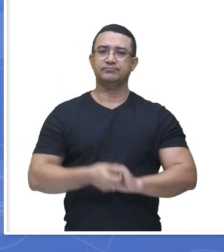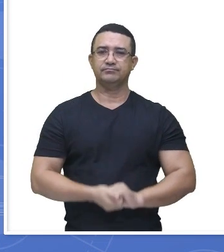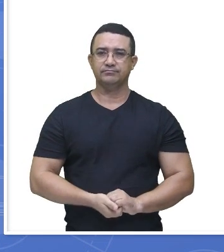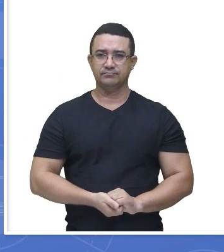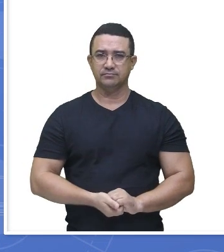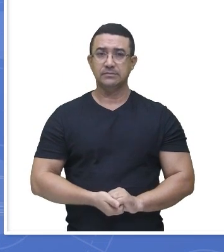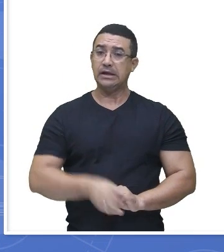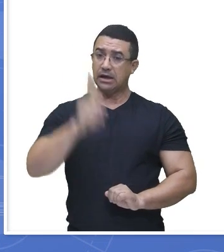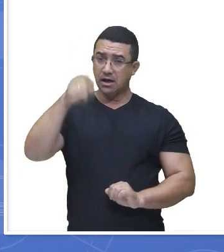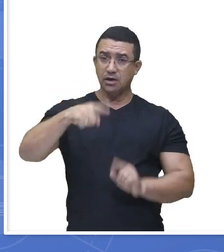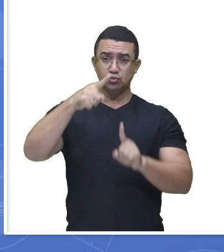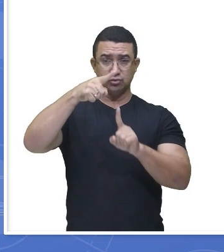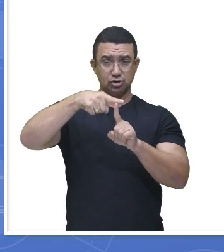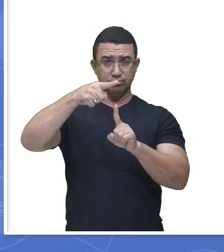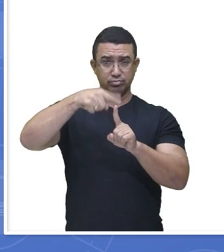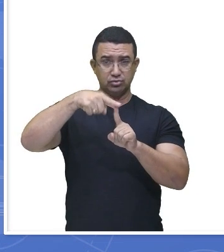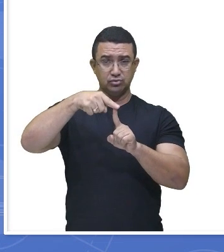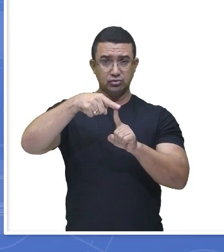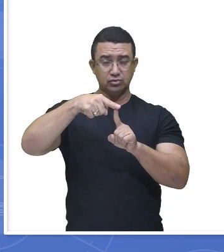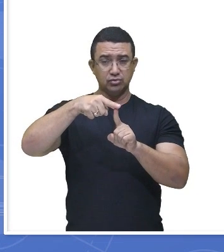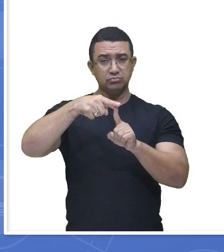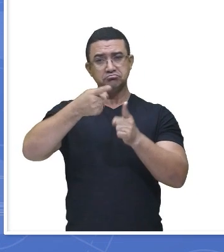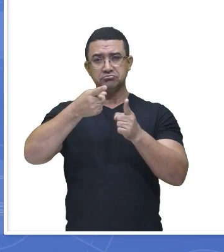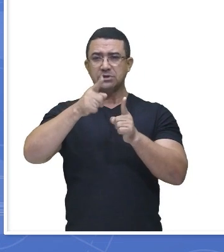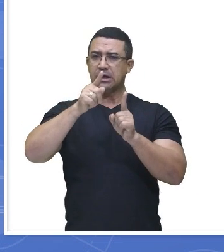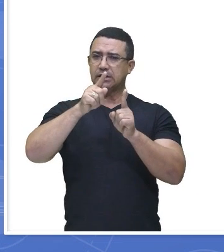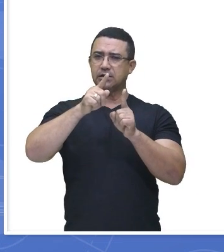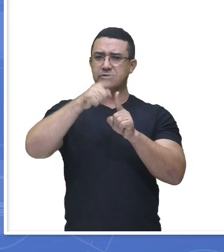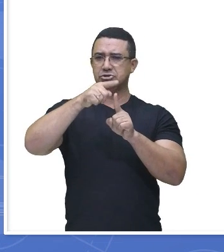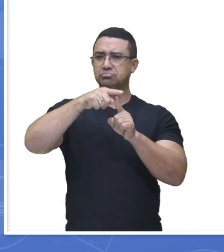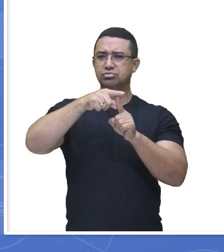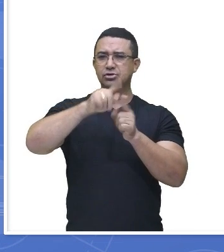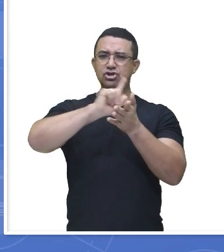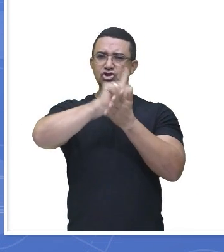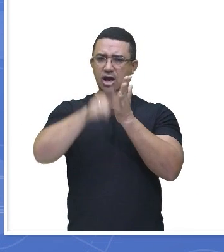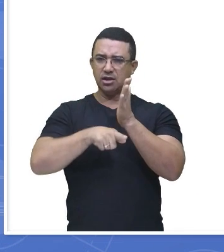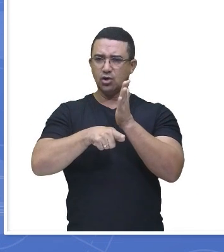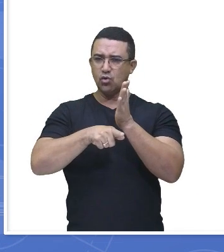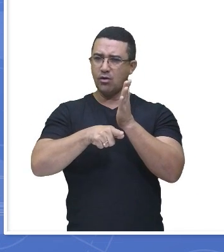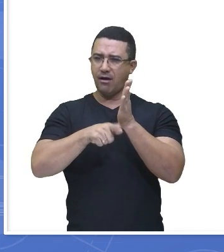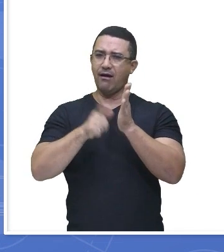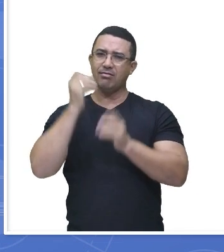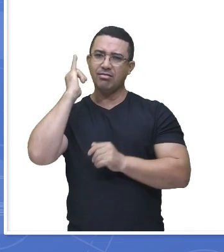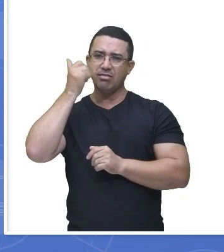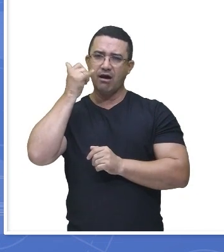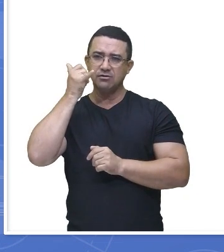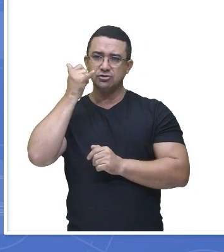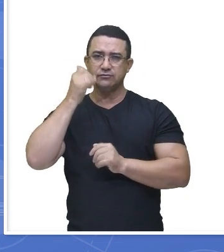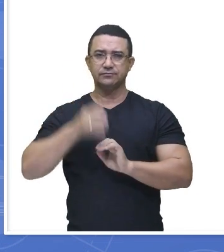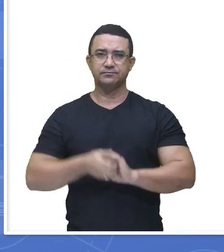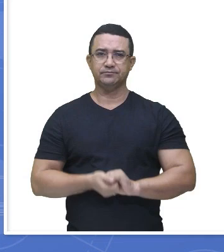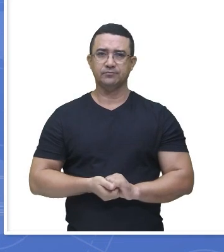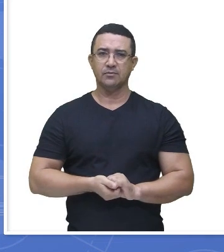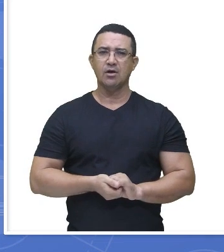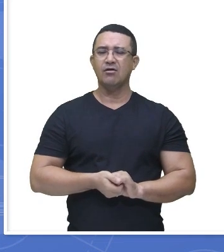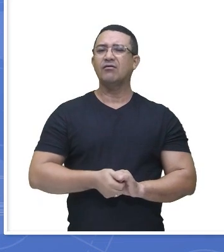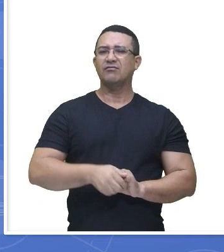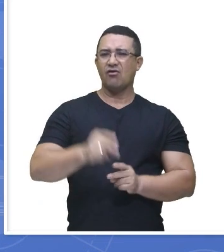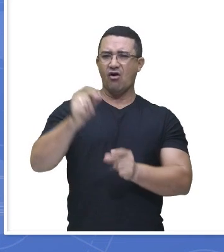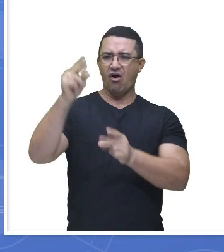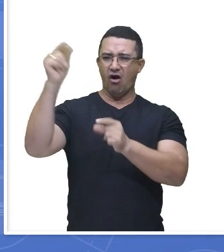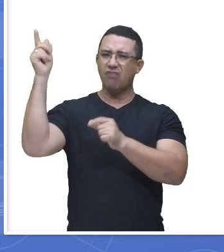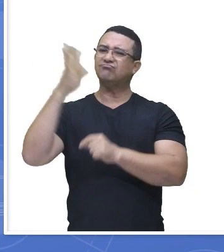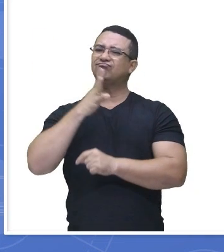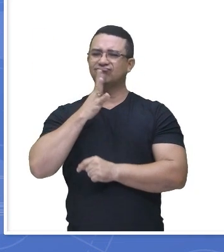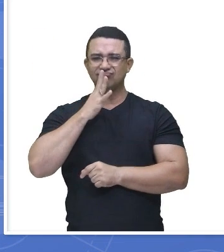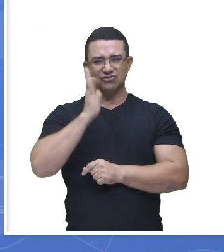É um tipo dos textos narrativos, é um gênero narrativo. Lo conocimos desde pequenos